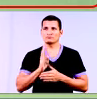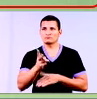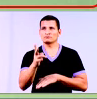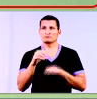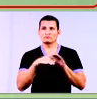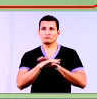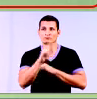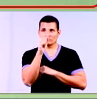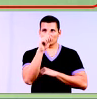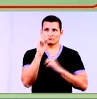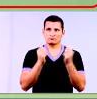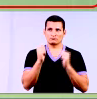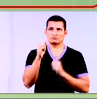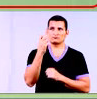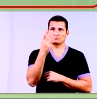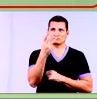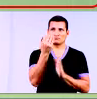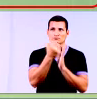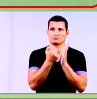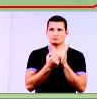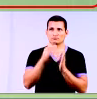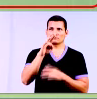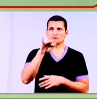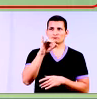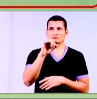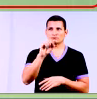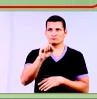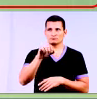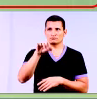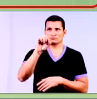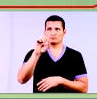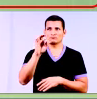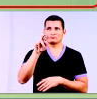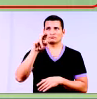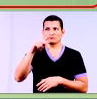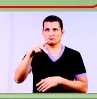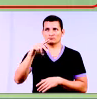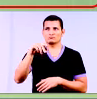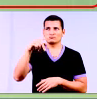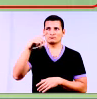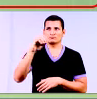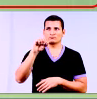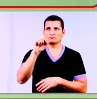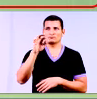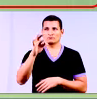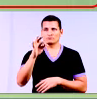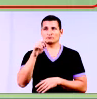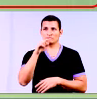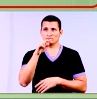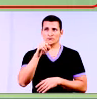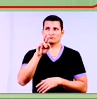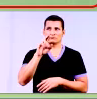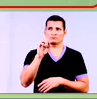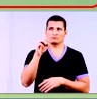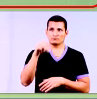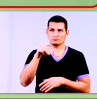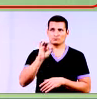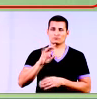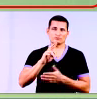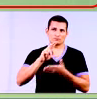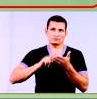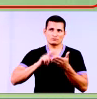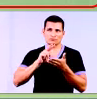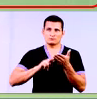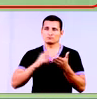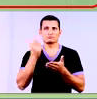com esses 3 programinhas aqui, o BIOS, o Setup e o POST. Essa memória, minha memória ROM, uma memória só de leitura, quer dizer, eu